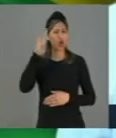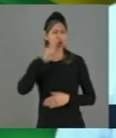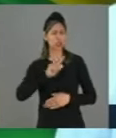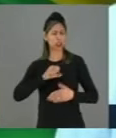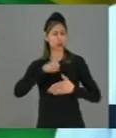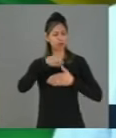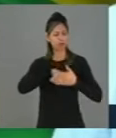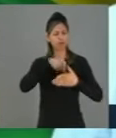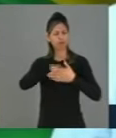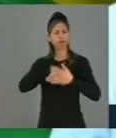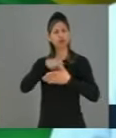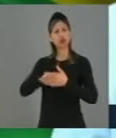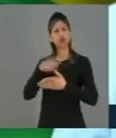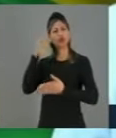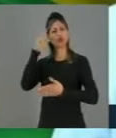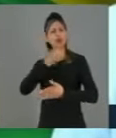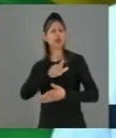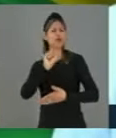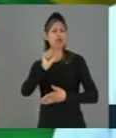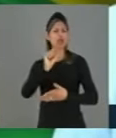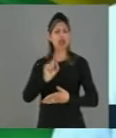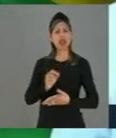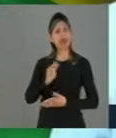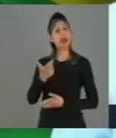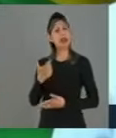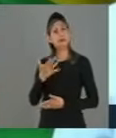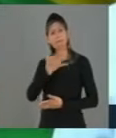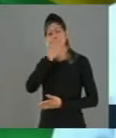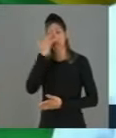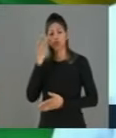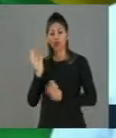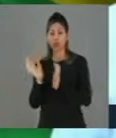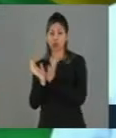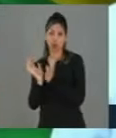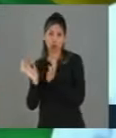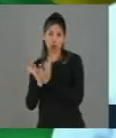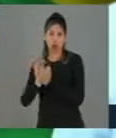de um dos maiores quilombos do país, Quilombo dos Palmares.